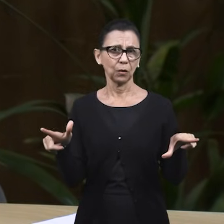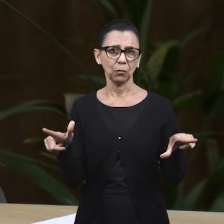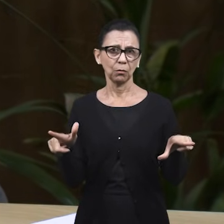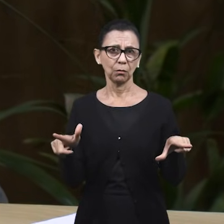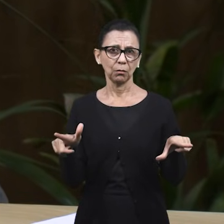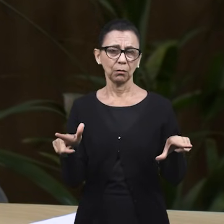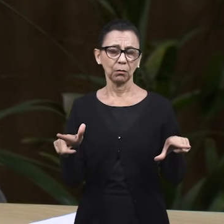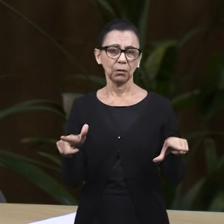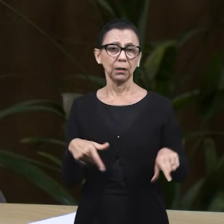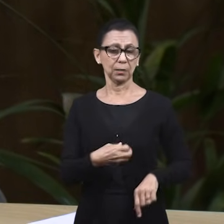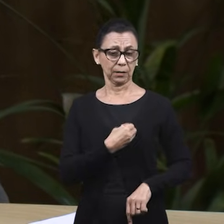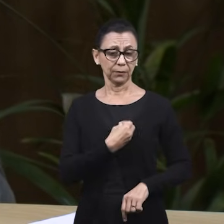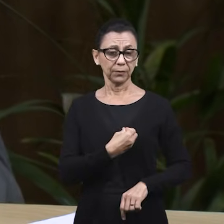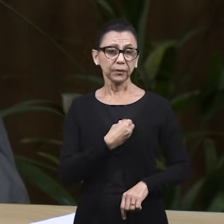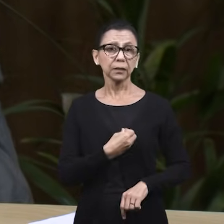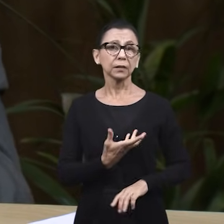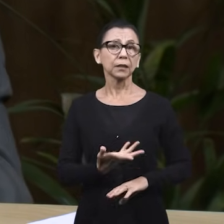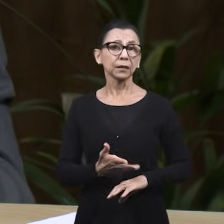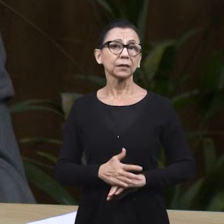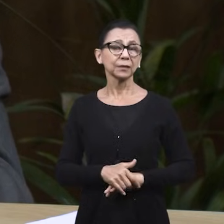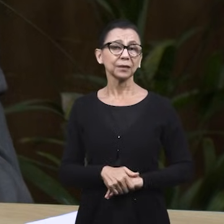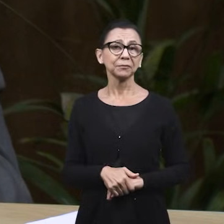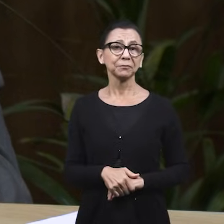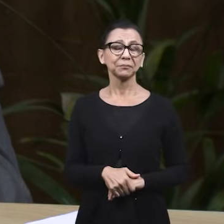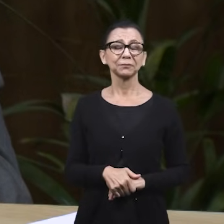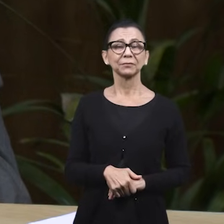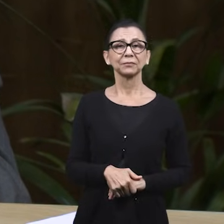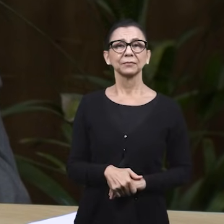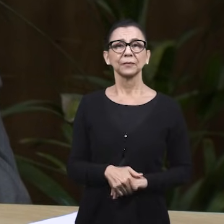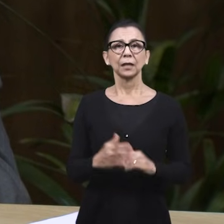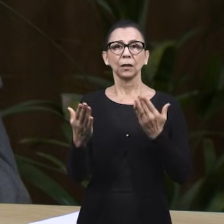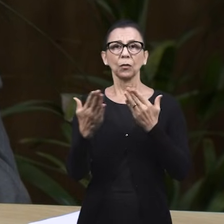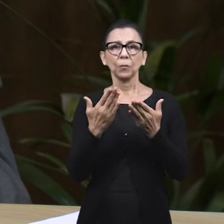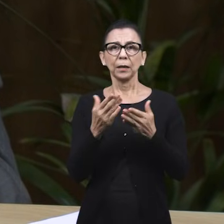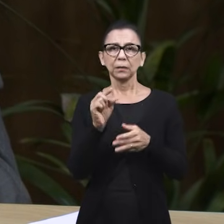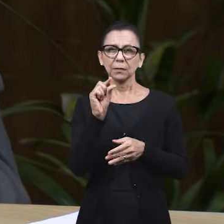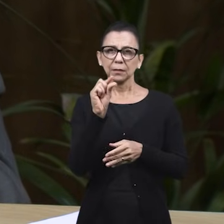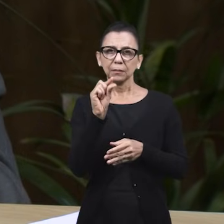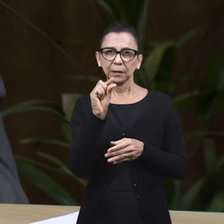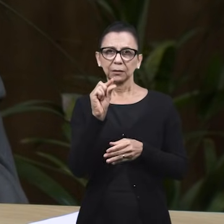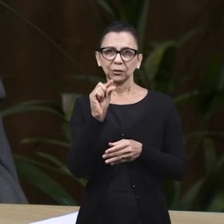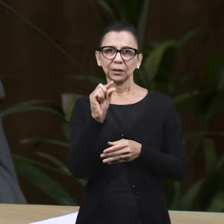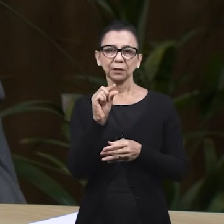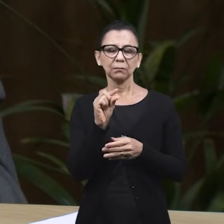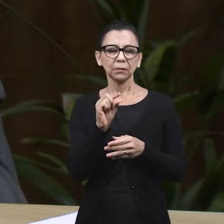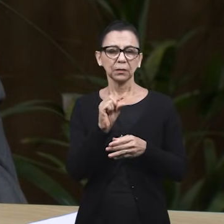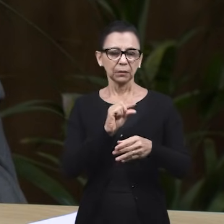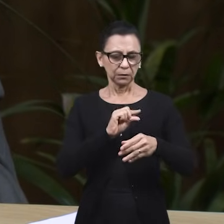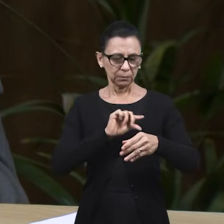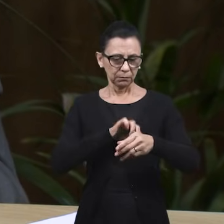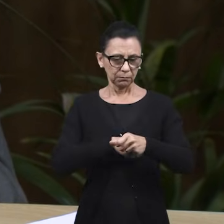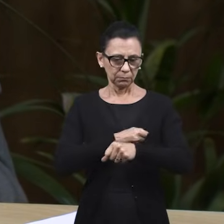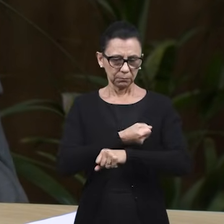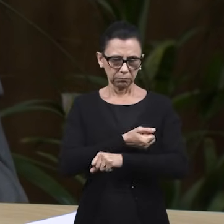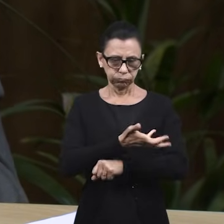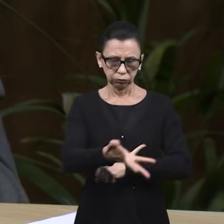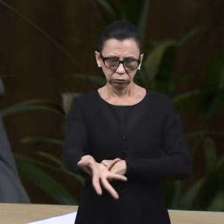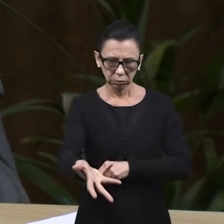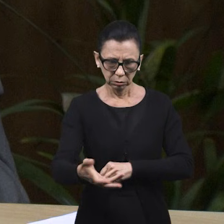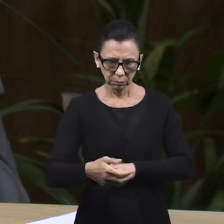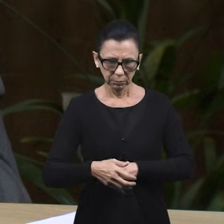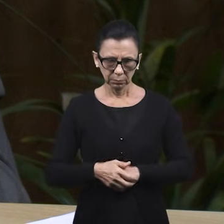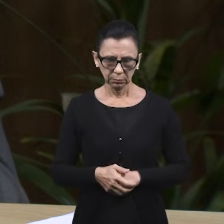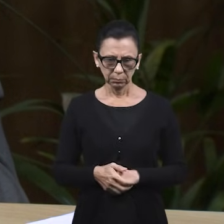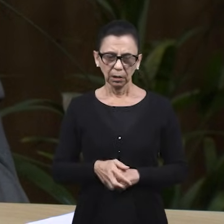Ela tem vida. Ela é comparada à semente, né? Você joga a semente, você foi o autor